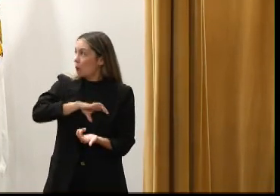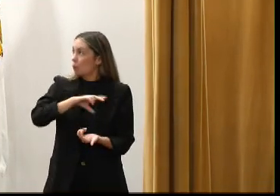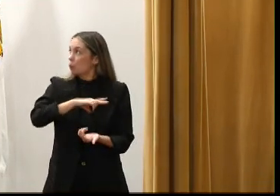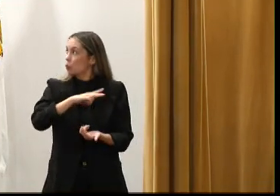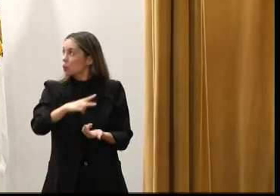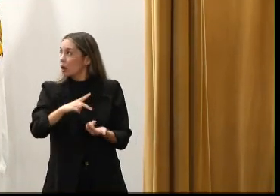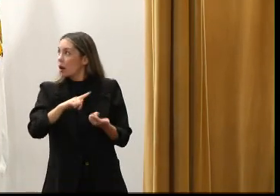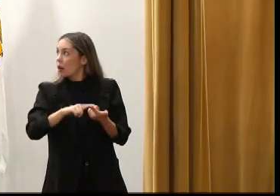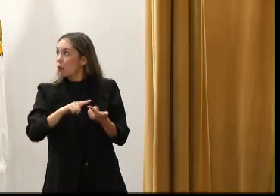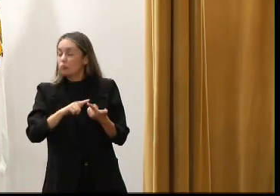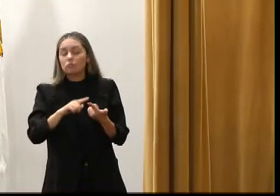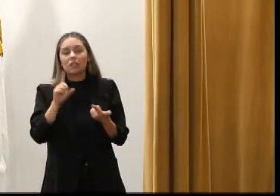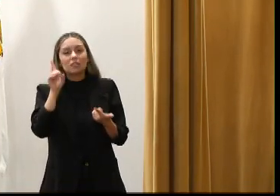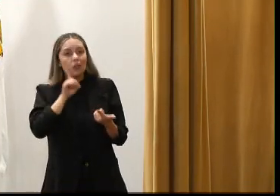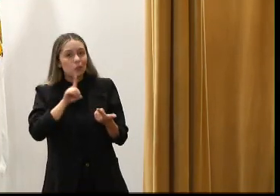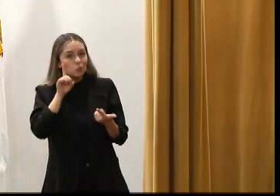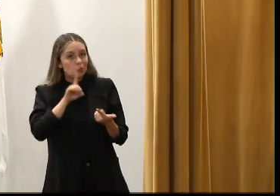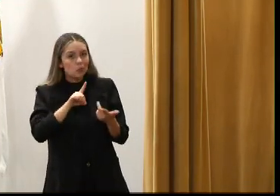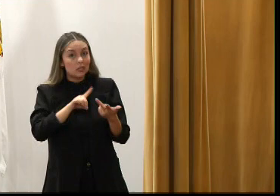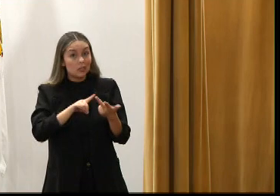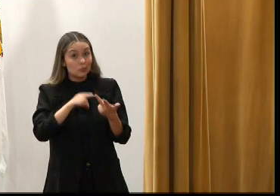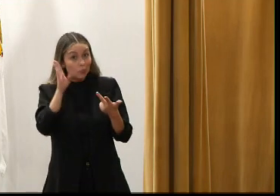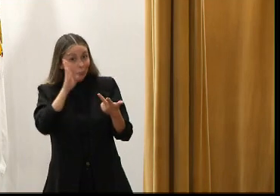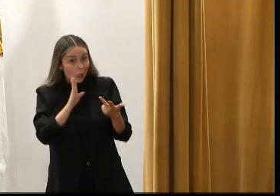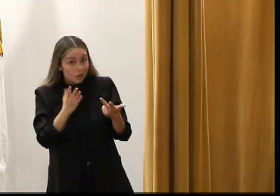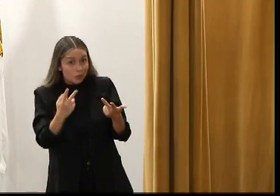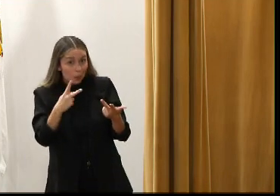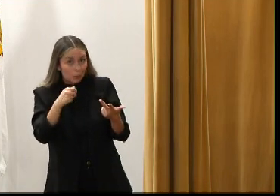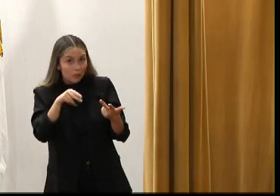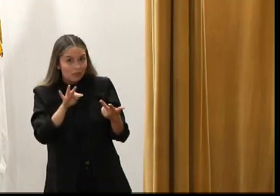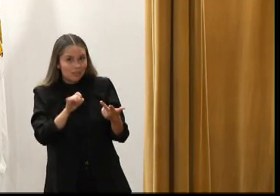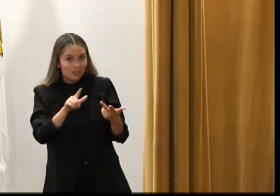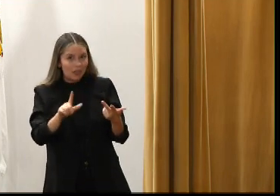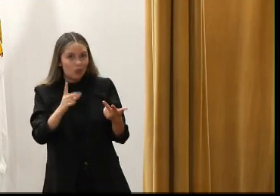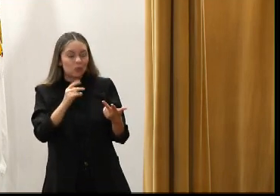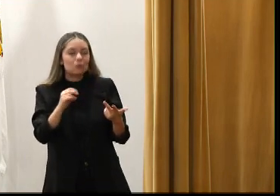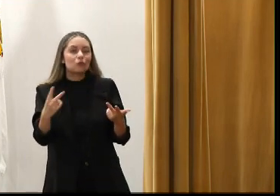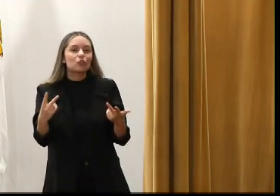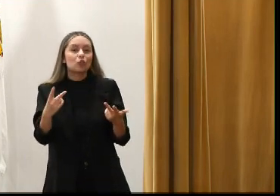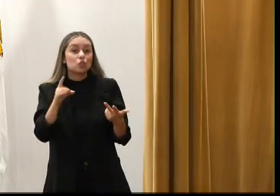Califórnia, 21, Pantanal, 22, eu peguei só uma pequena amostra.